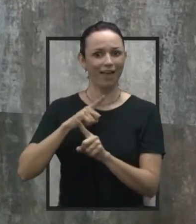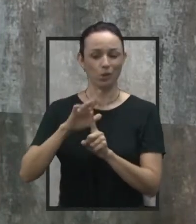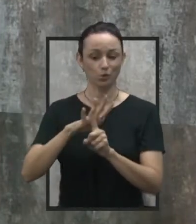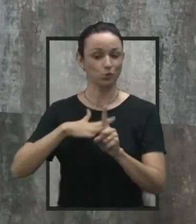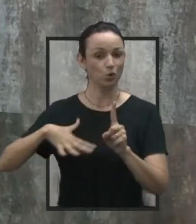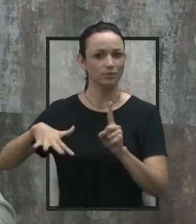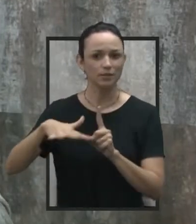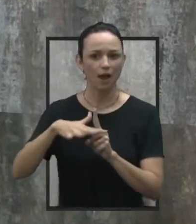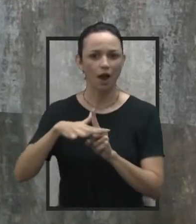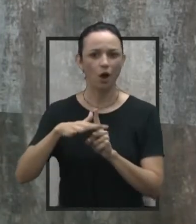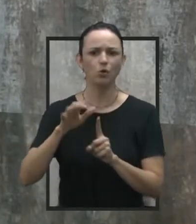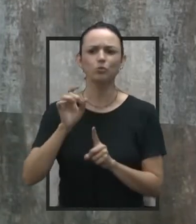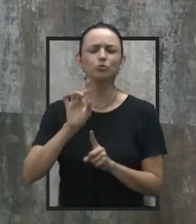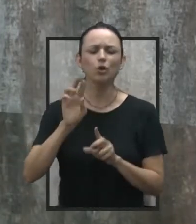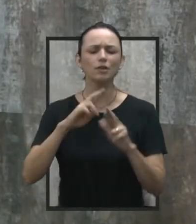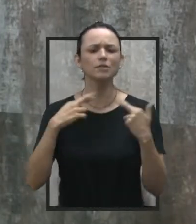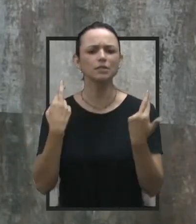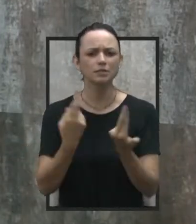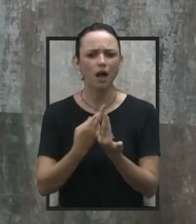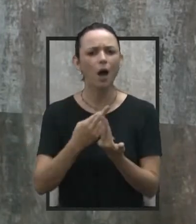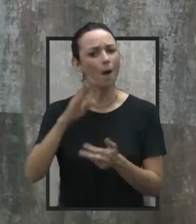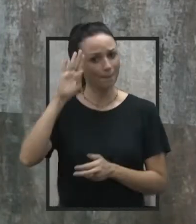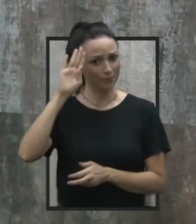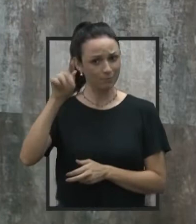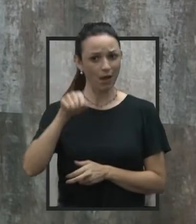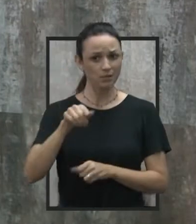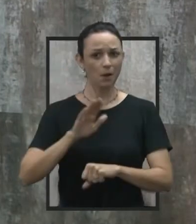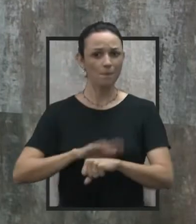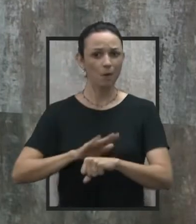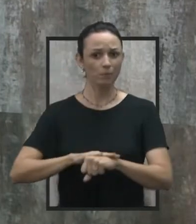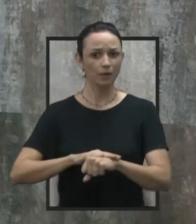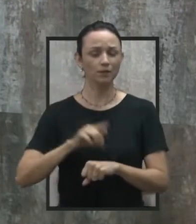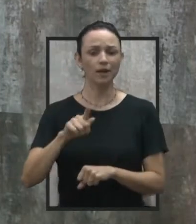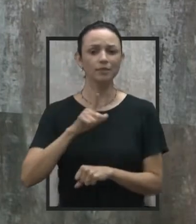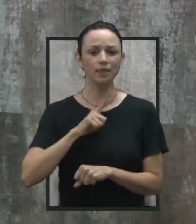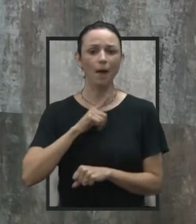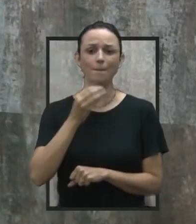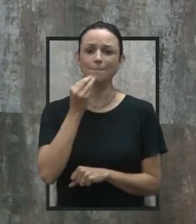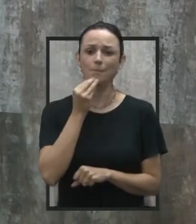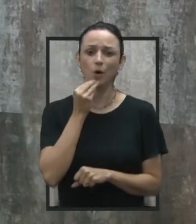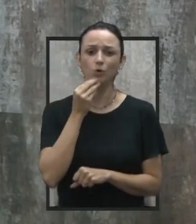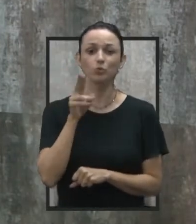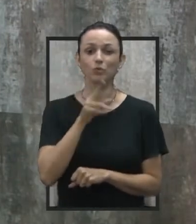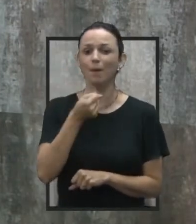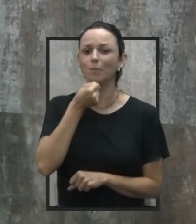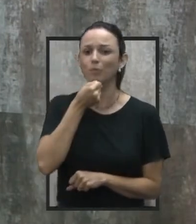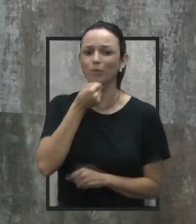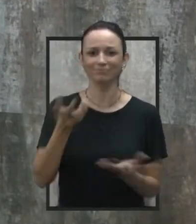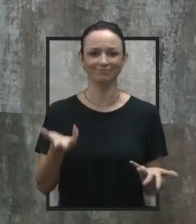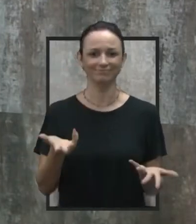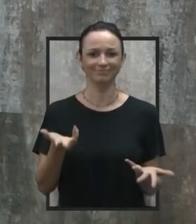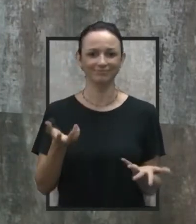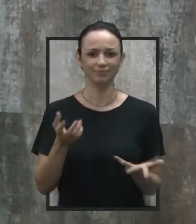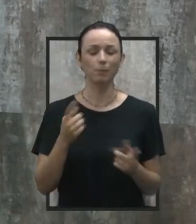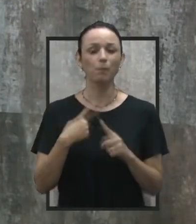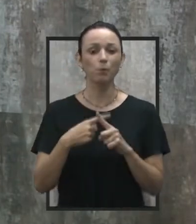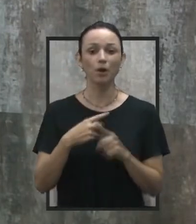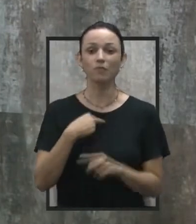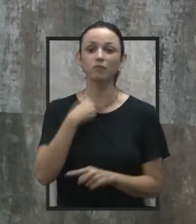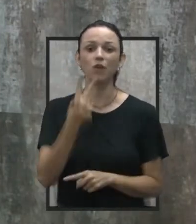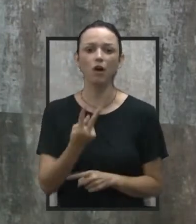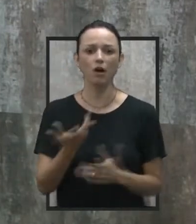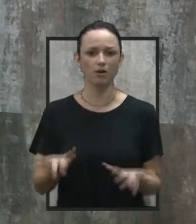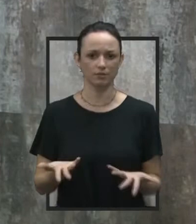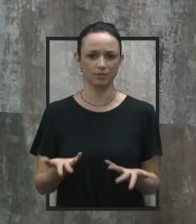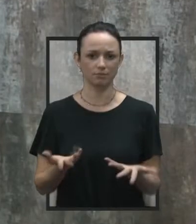social, não só em sessões, mas principalmente nesses momentos em que ela tem a oportunidade de usar o microfone. Ela tem voz